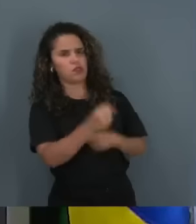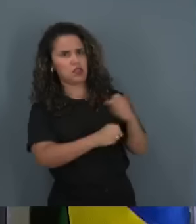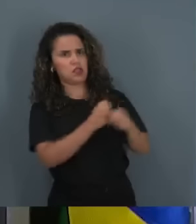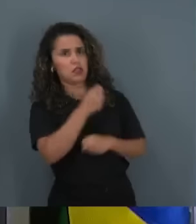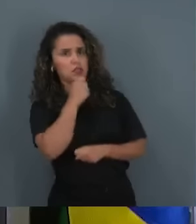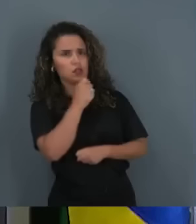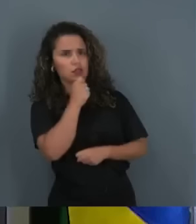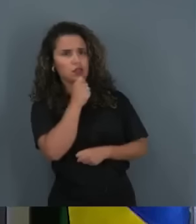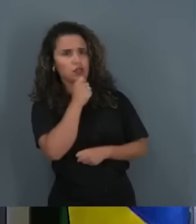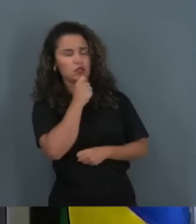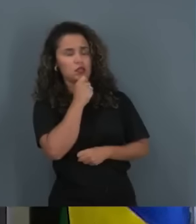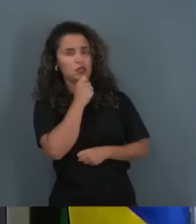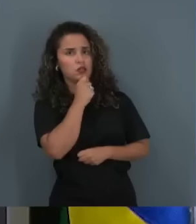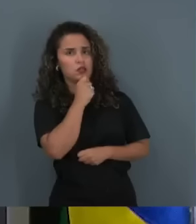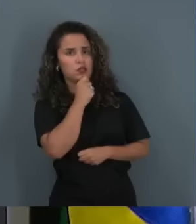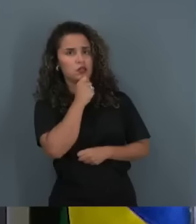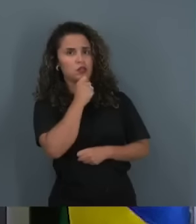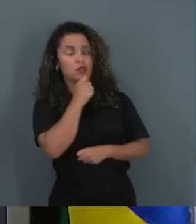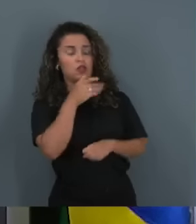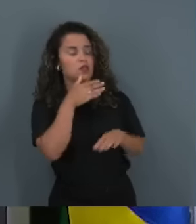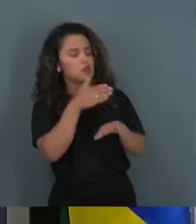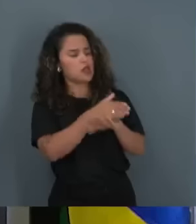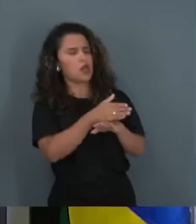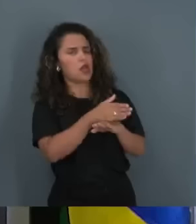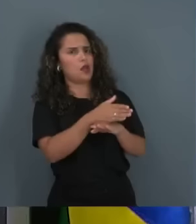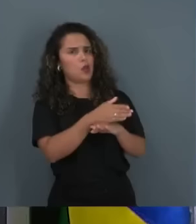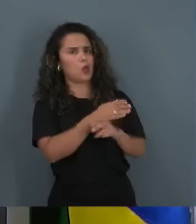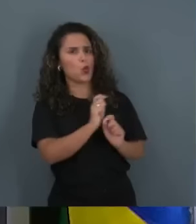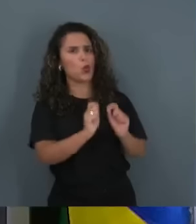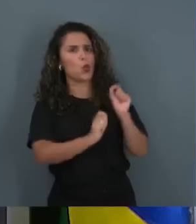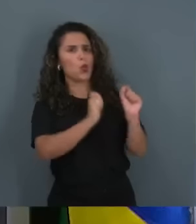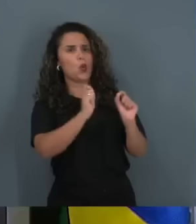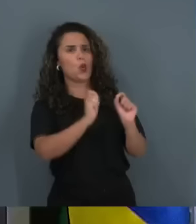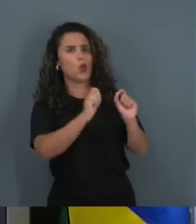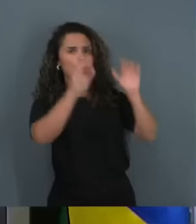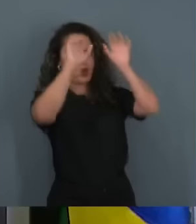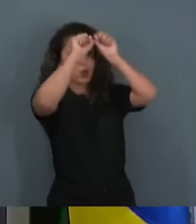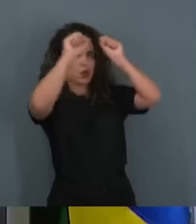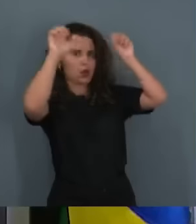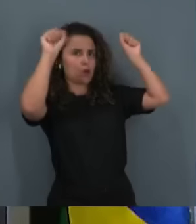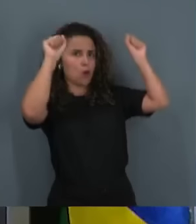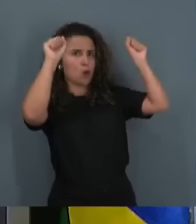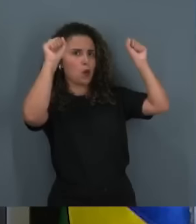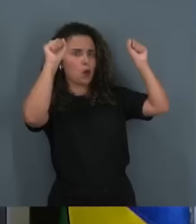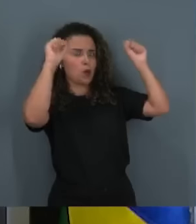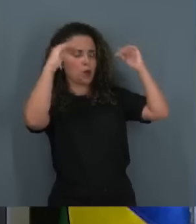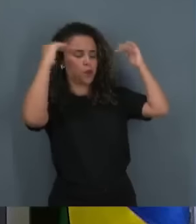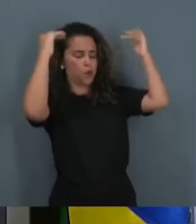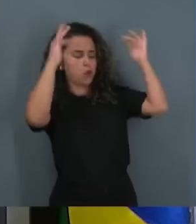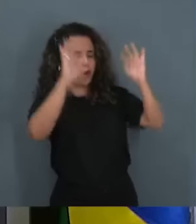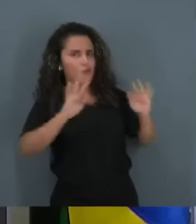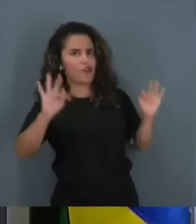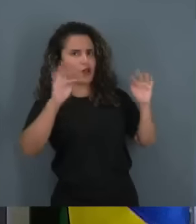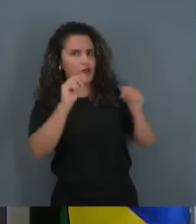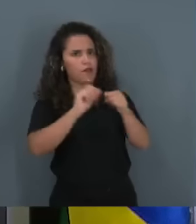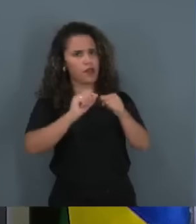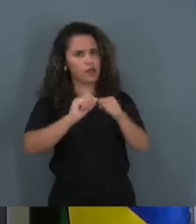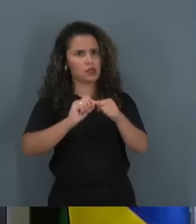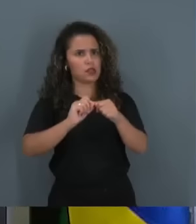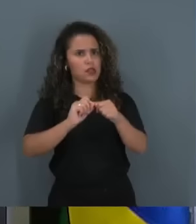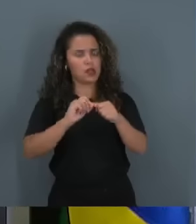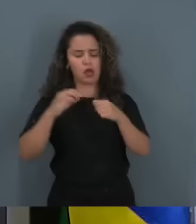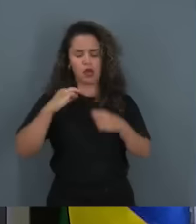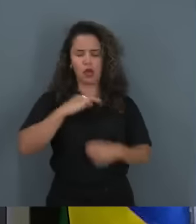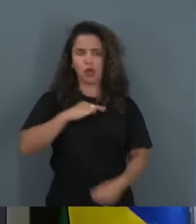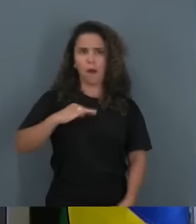Diante do que os Supremos estão fazendo? Ministros